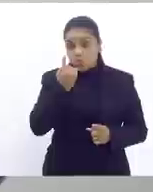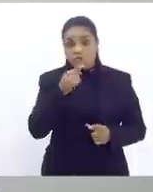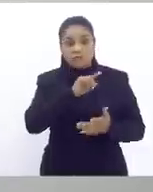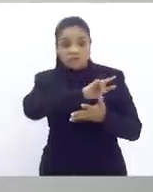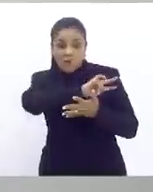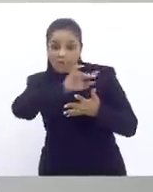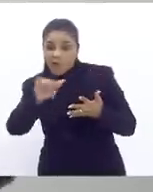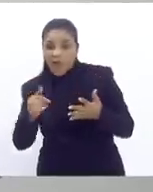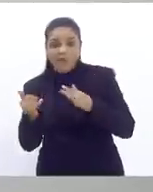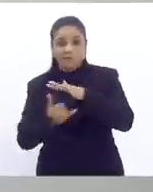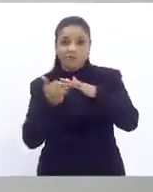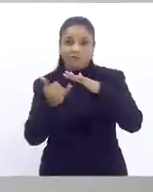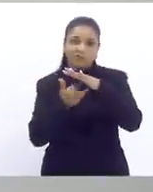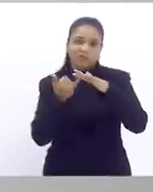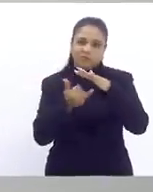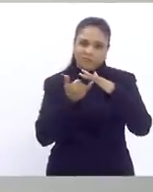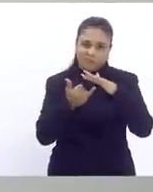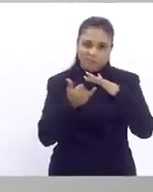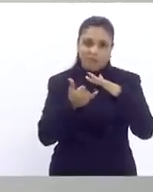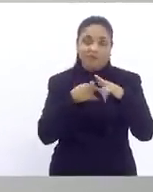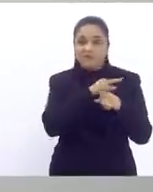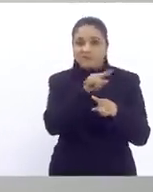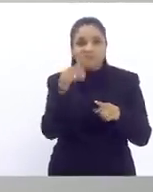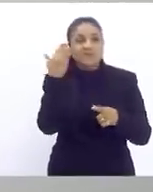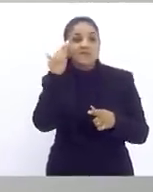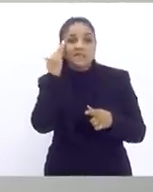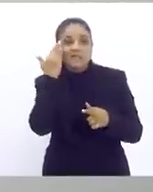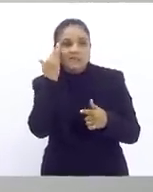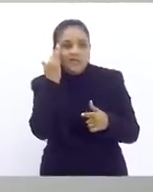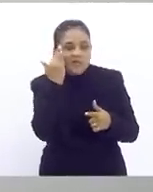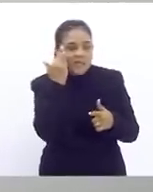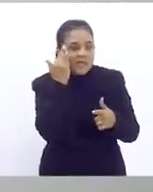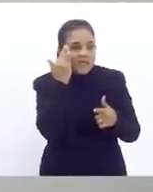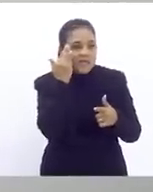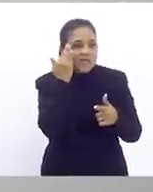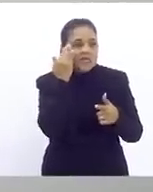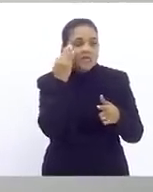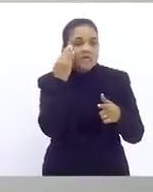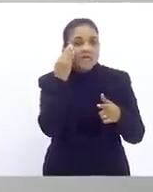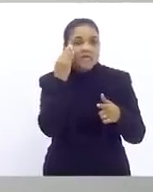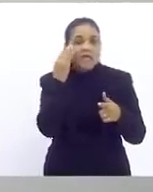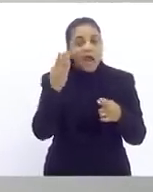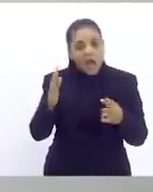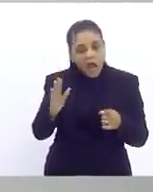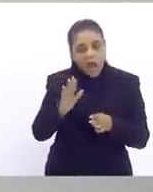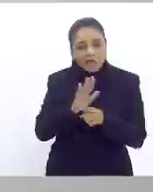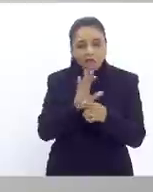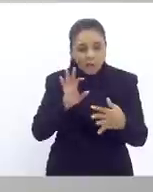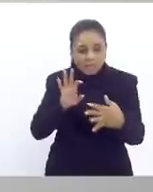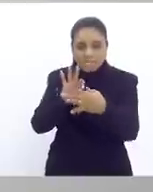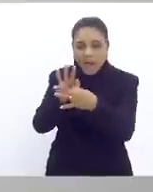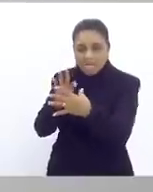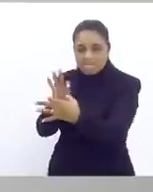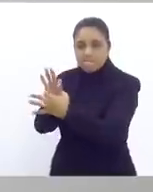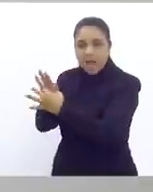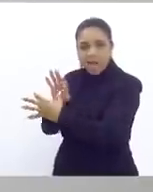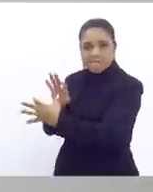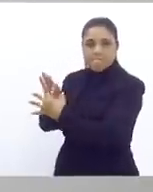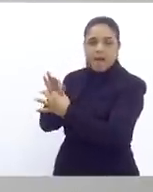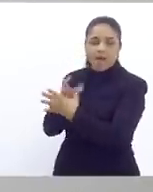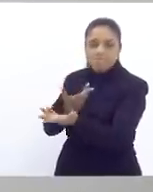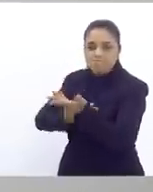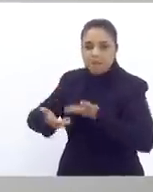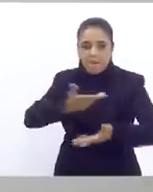consegue ter braço para fazer com todo mundo então todo mundo tem que entender o cenário e se colocar na ajuda junto com a gente porque a gente tá fazendo o movimento